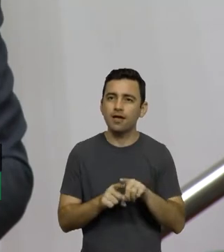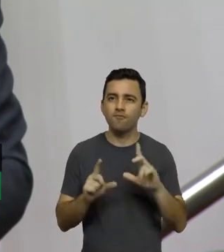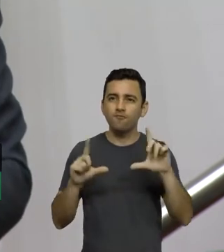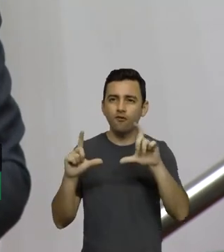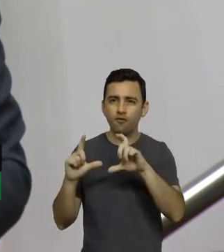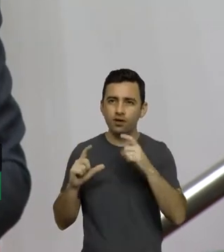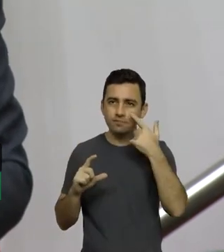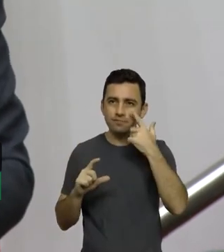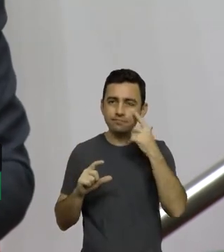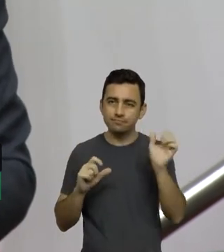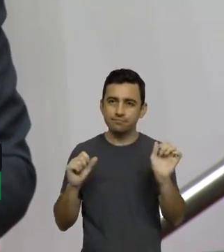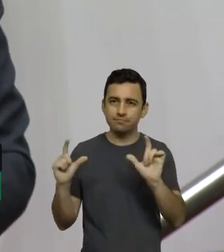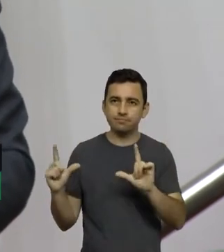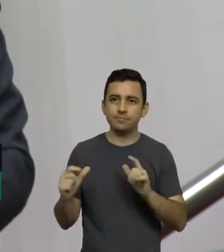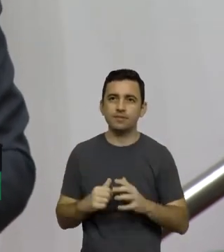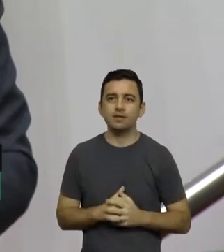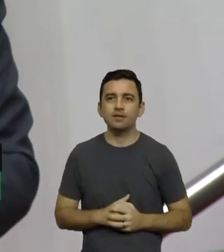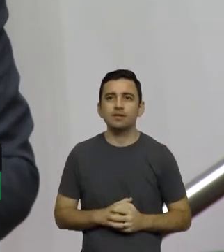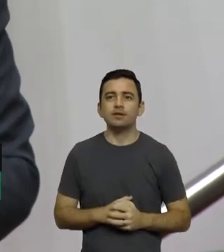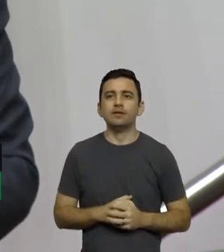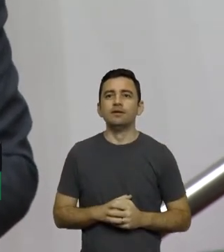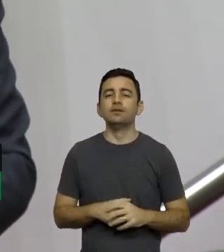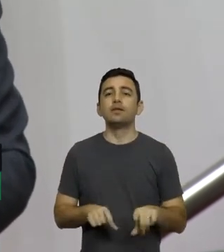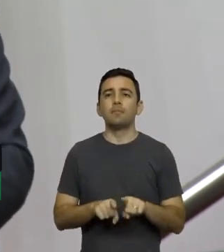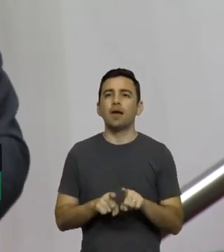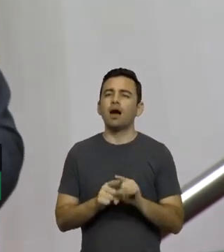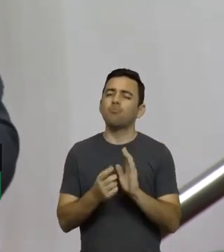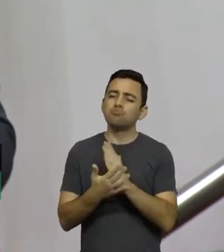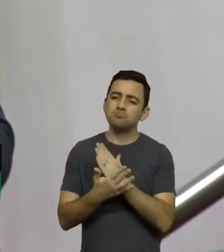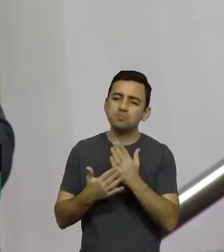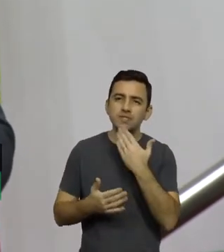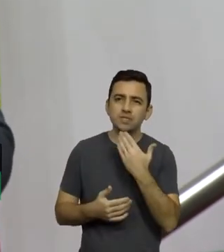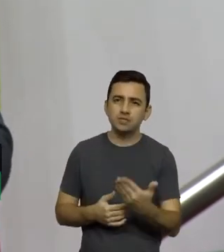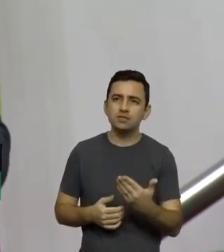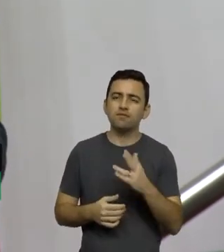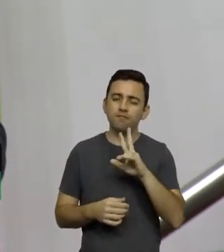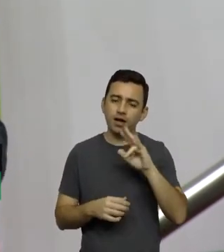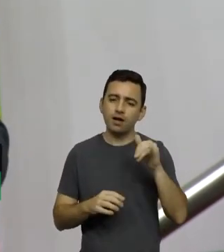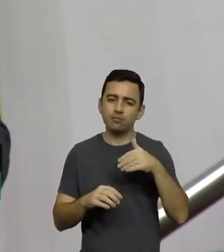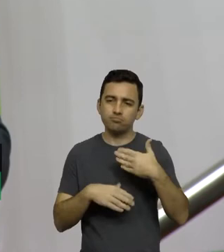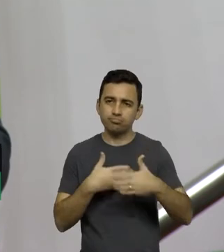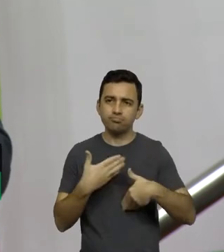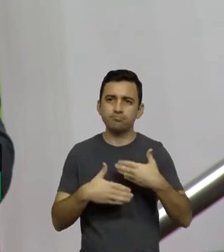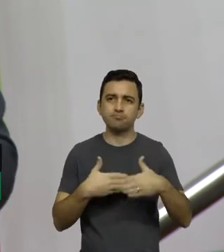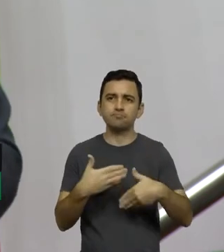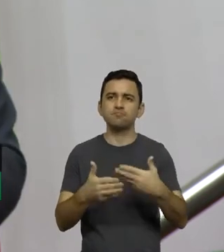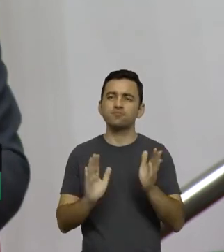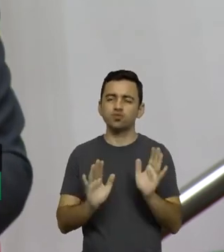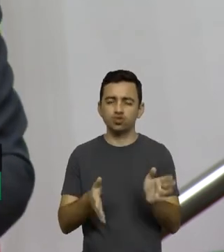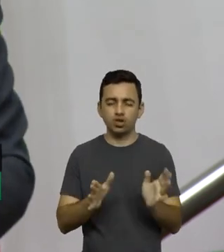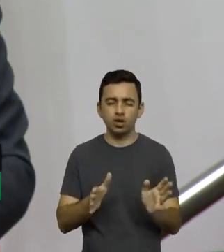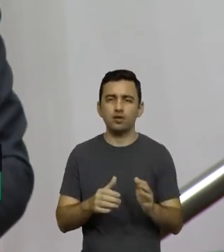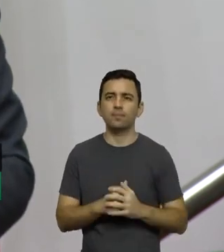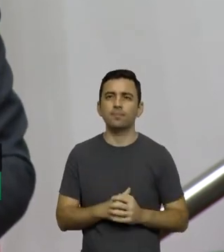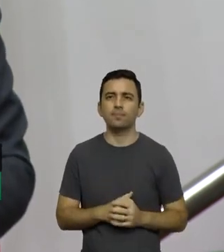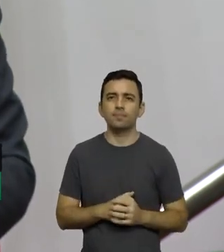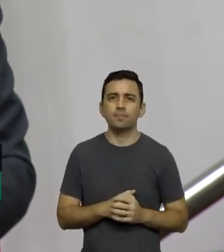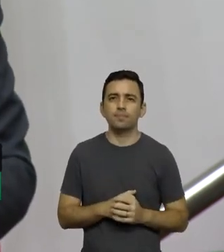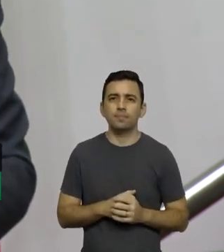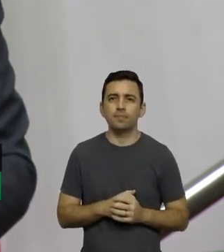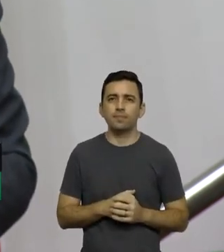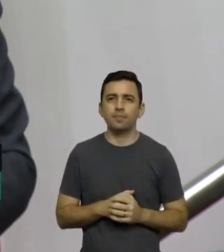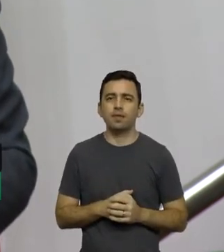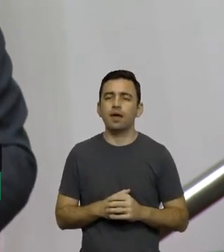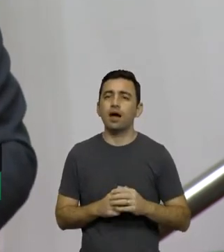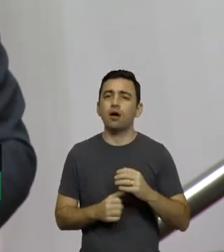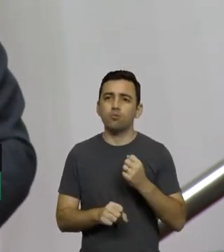né? Ouvi algumas demandas, faremos, obviamente, os encaminhamentos, já estamos fazendo os encaminhamentos, né? Entre elas está a obra